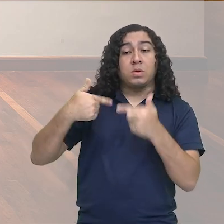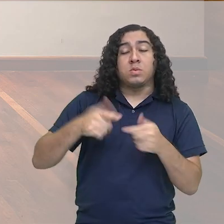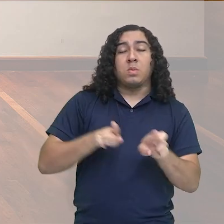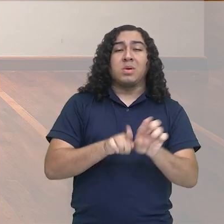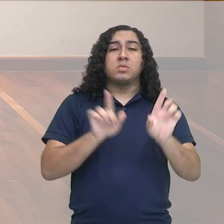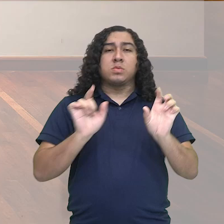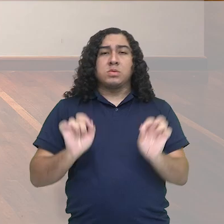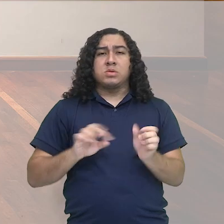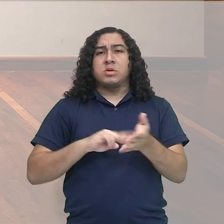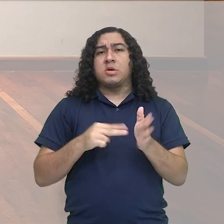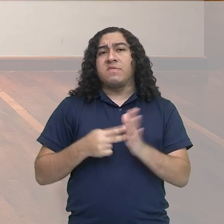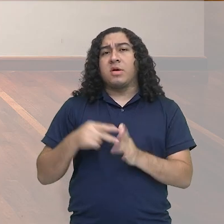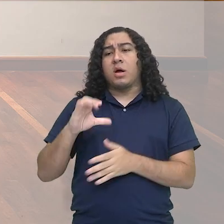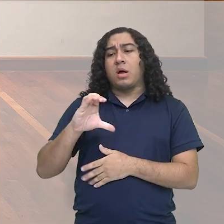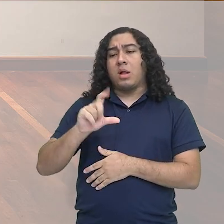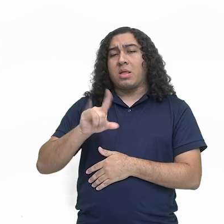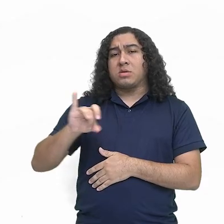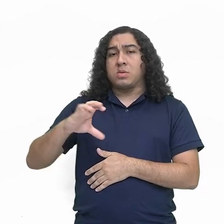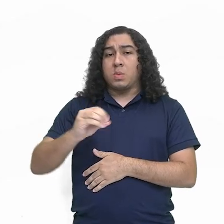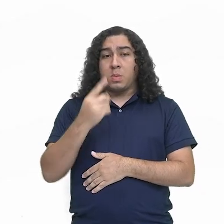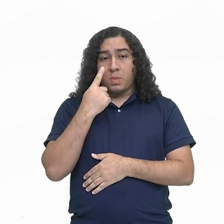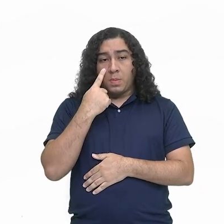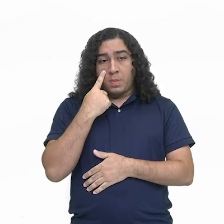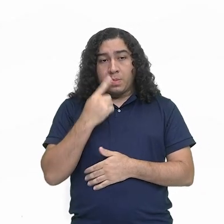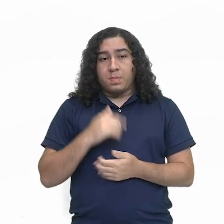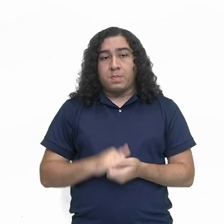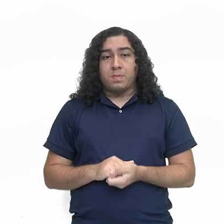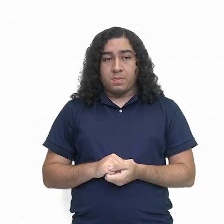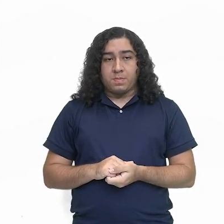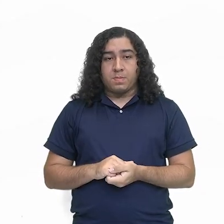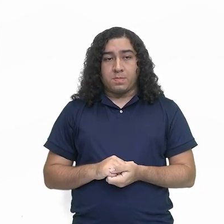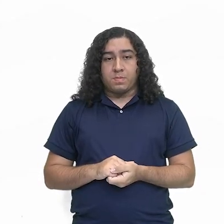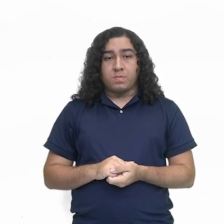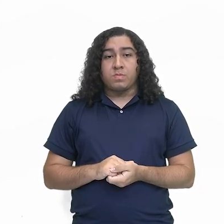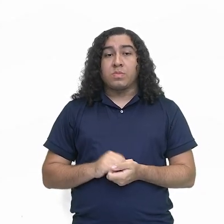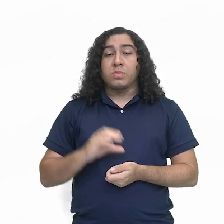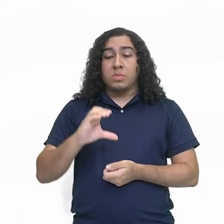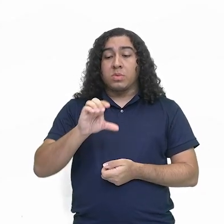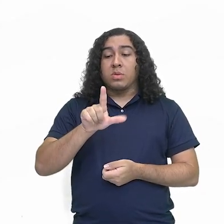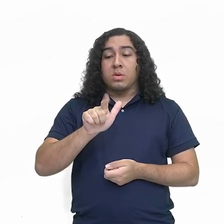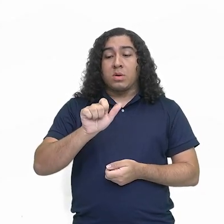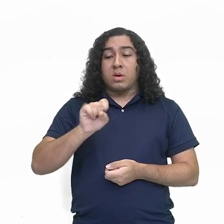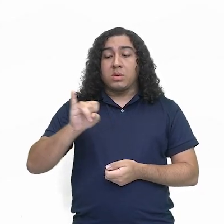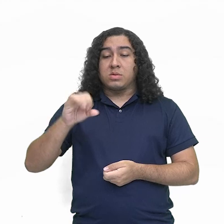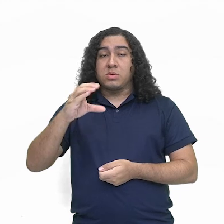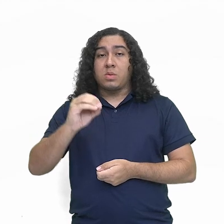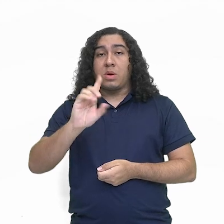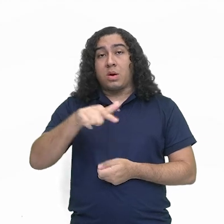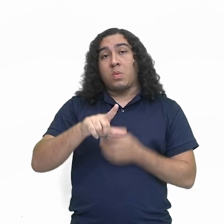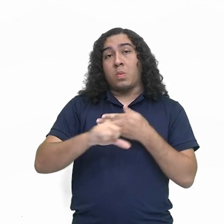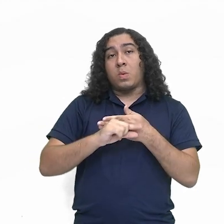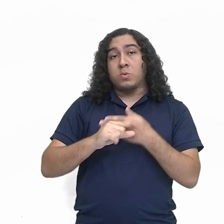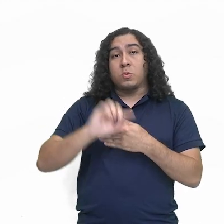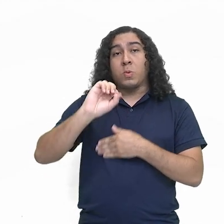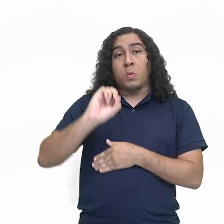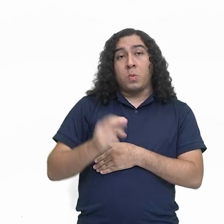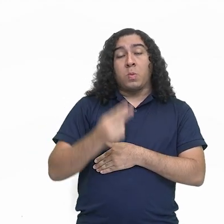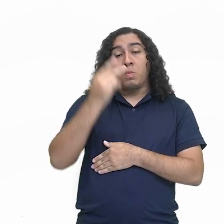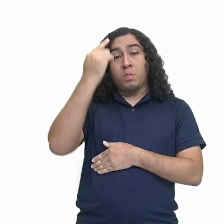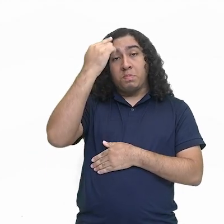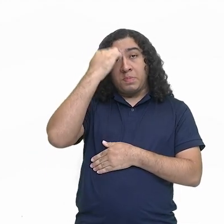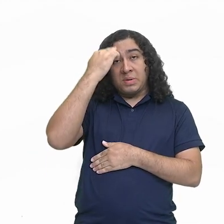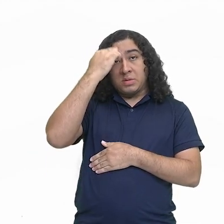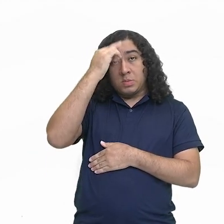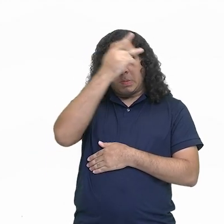um clássico da sociologia? Vamos ver agora. O clássico é um autor ou pensador,